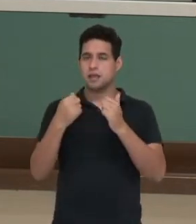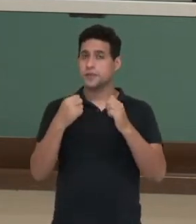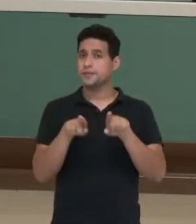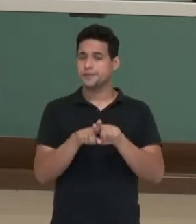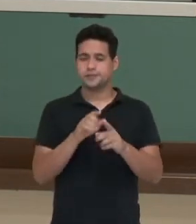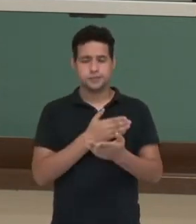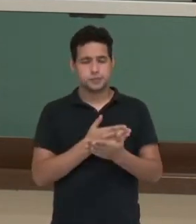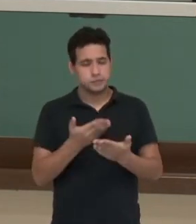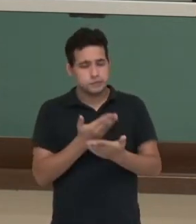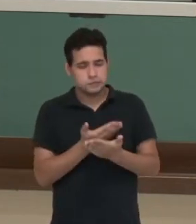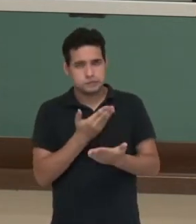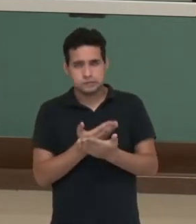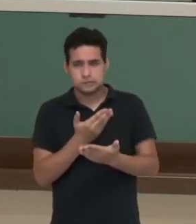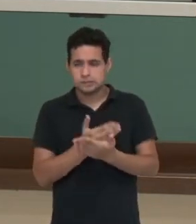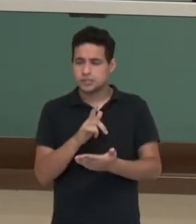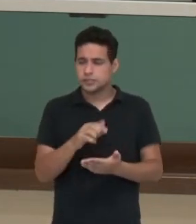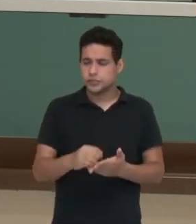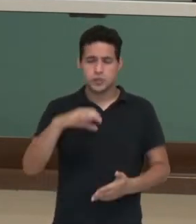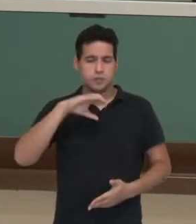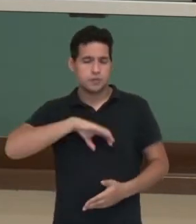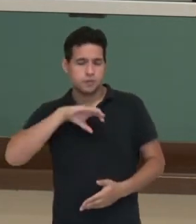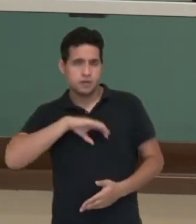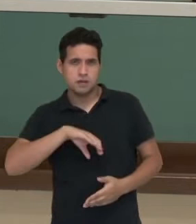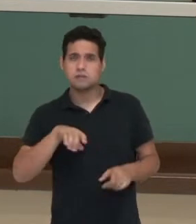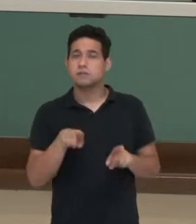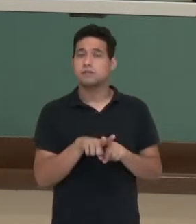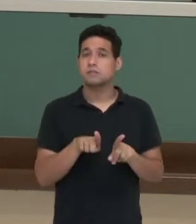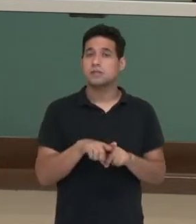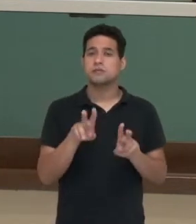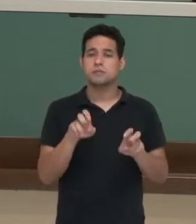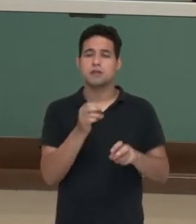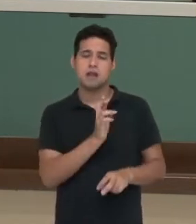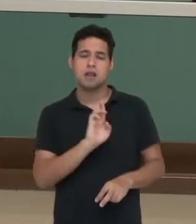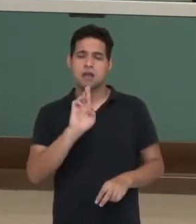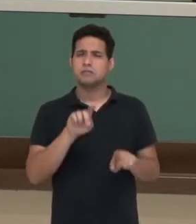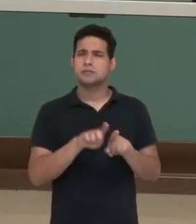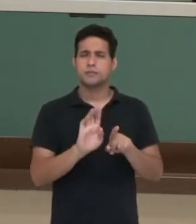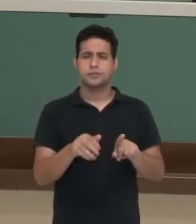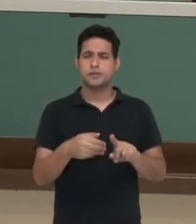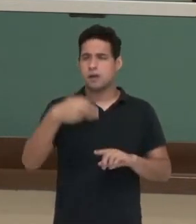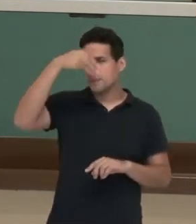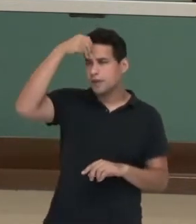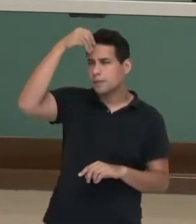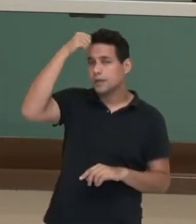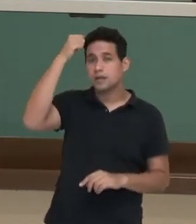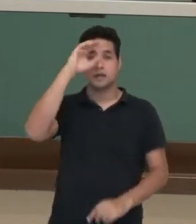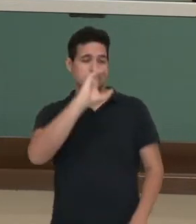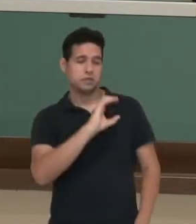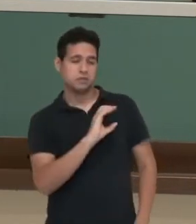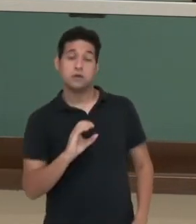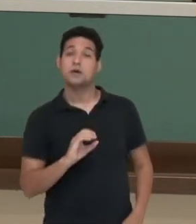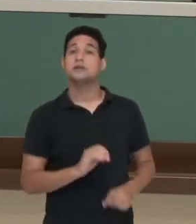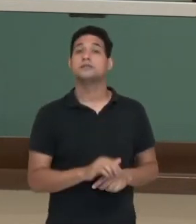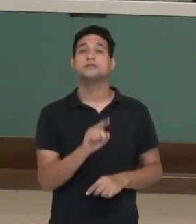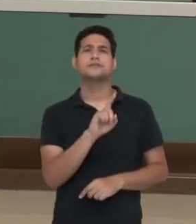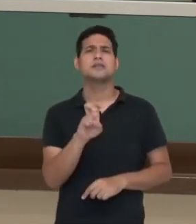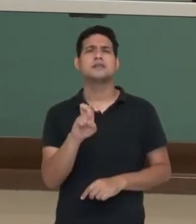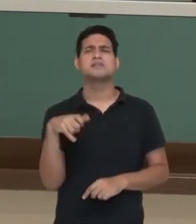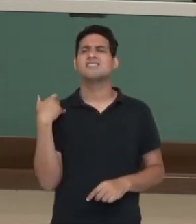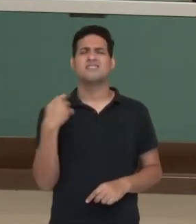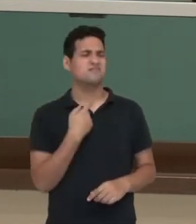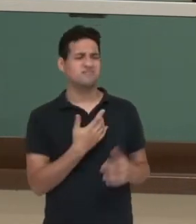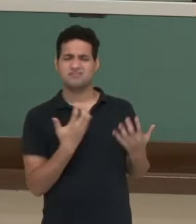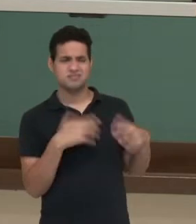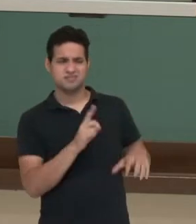começar a estudar latim, português, sua religião também, foi batizado católico e com 15 anos ele falou, não, eu não